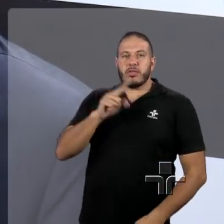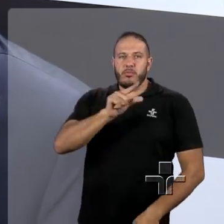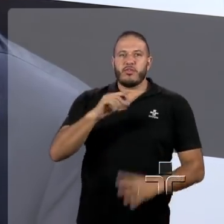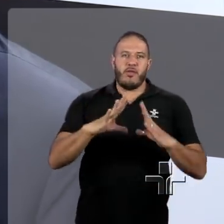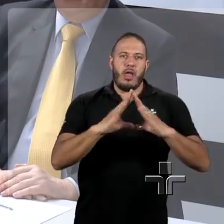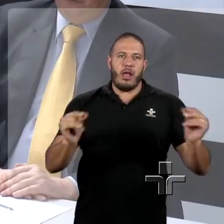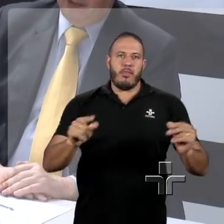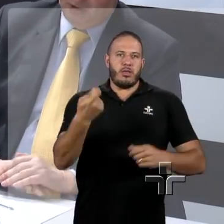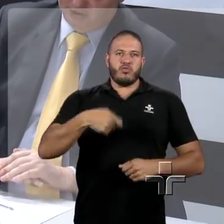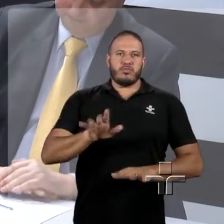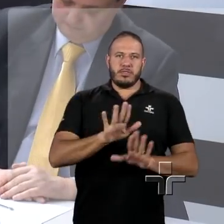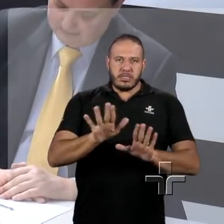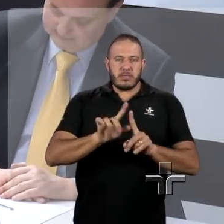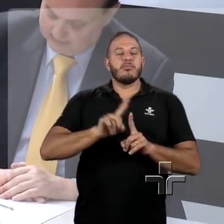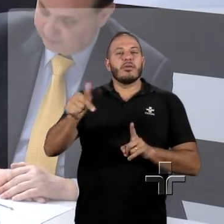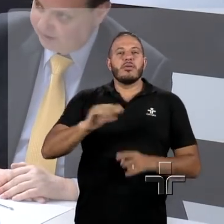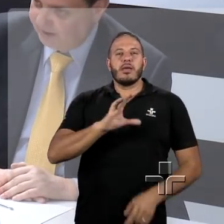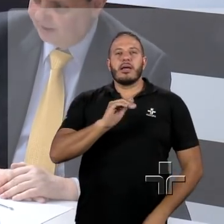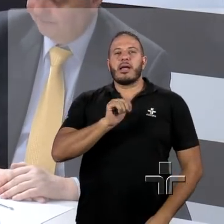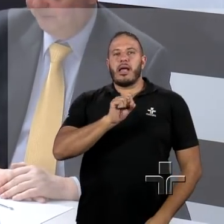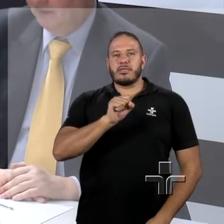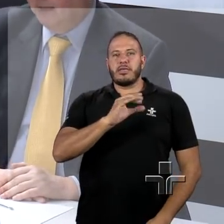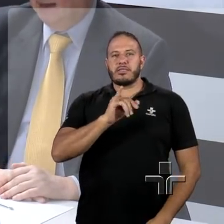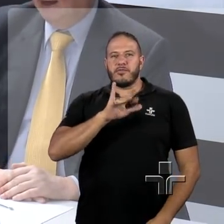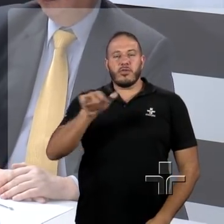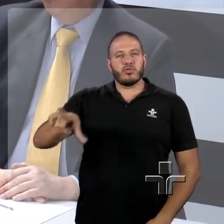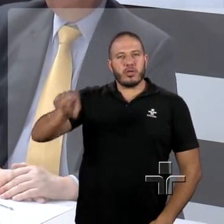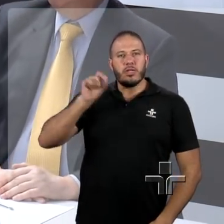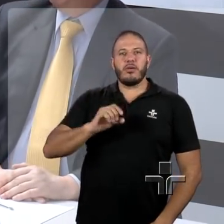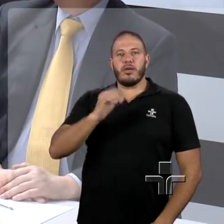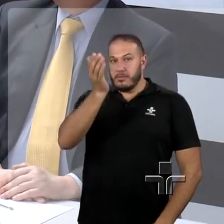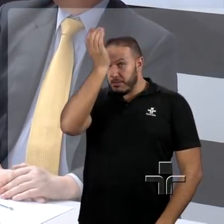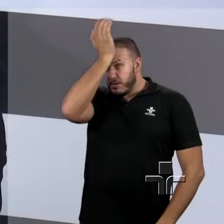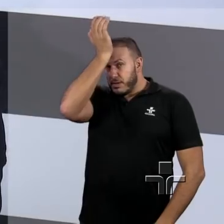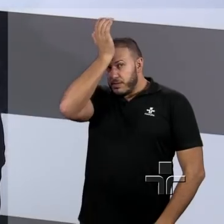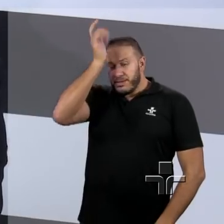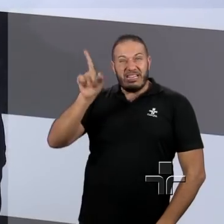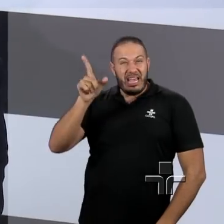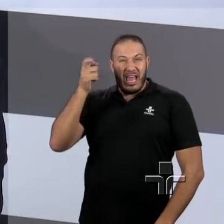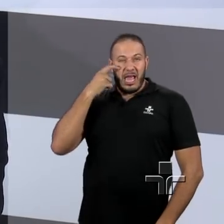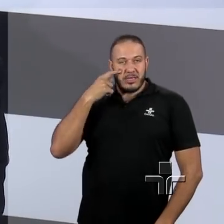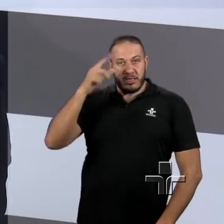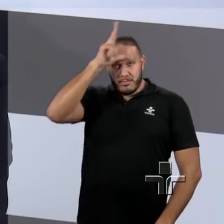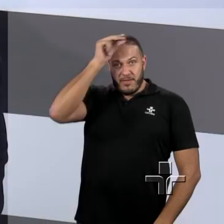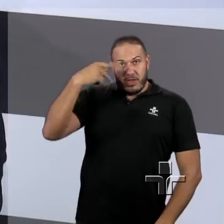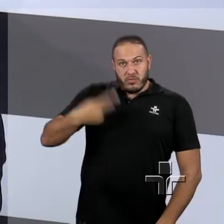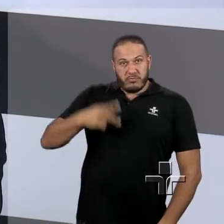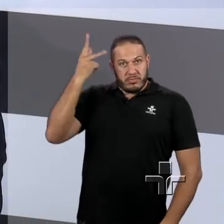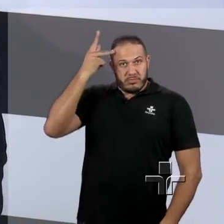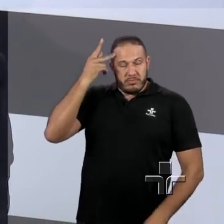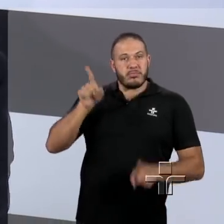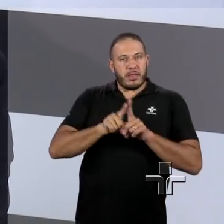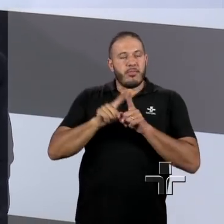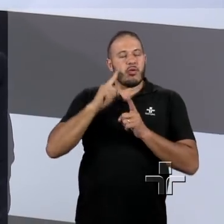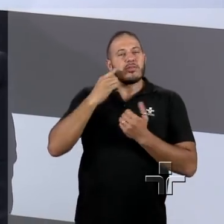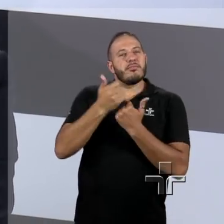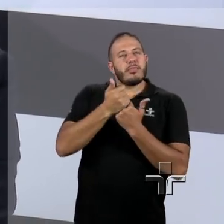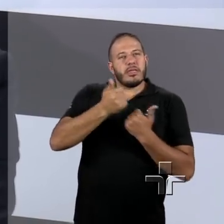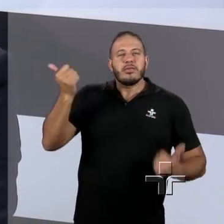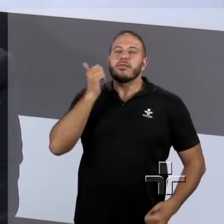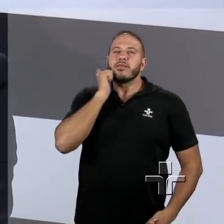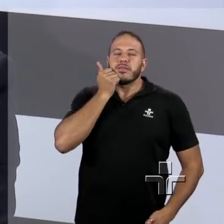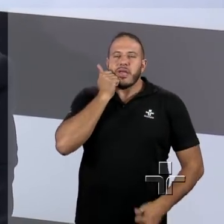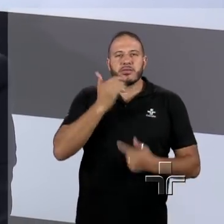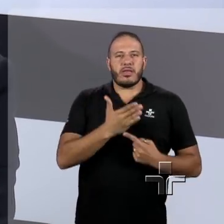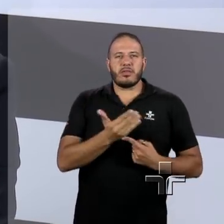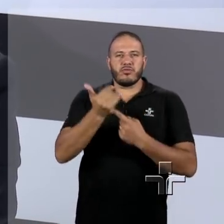como pasta. Para a Casa Civil, Dória escolheu Gilberto Kassab, ex-prefeito da capital paulista e atual ministro da Ciência e